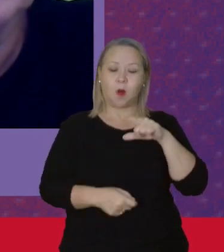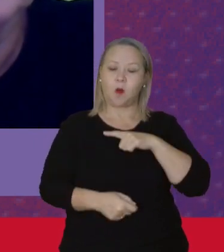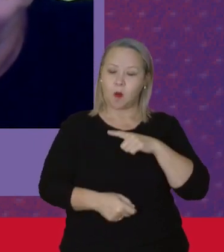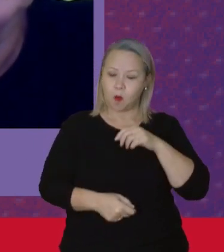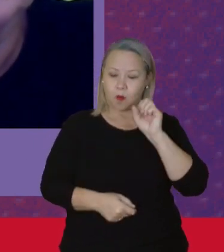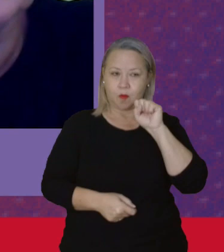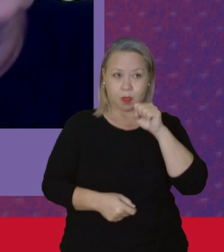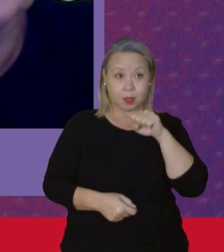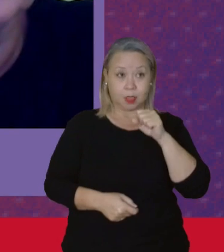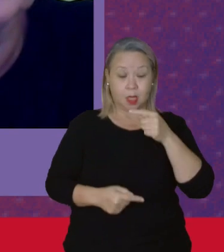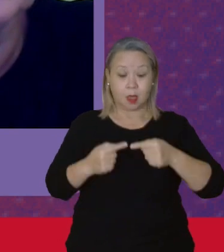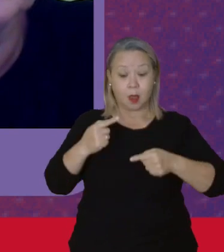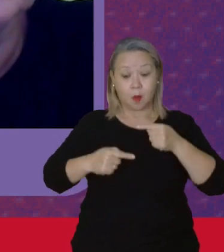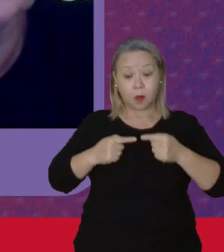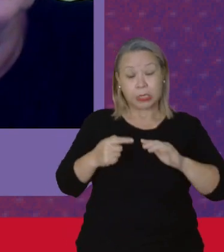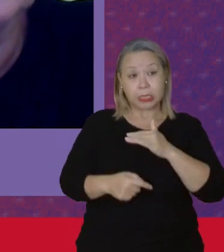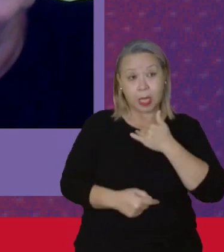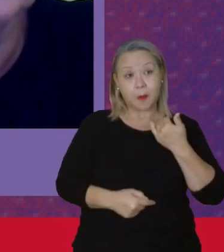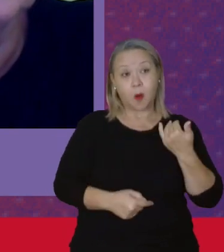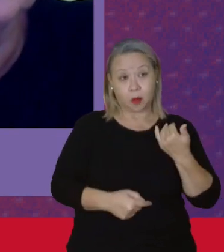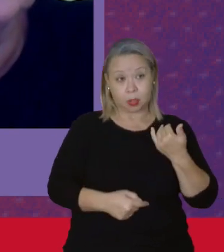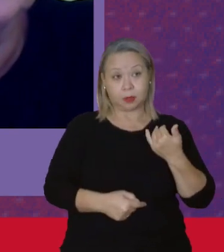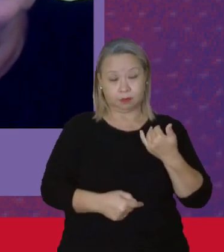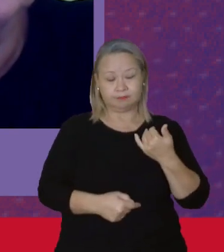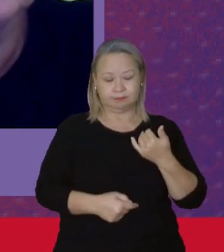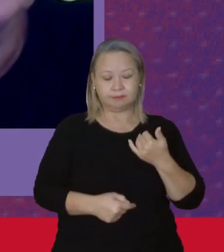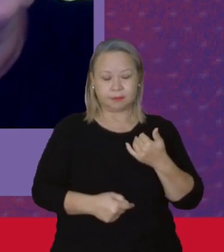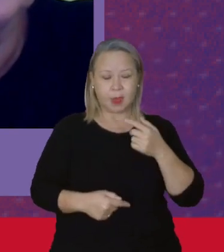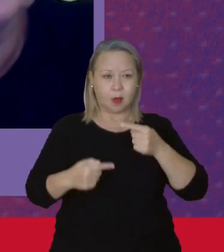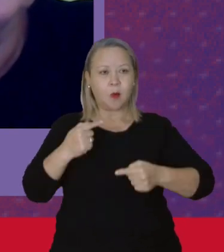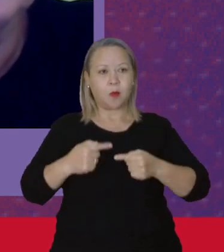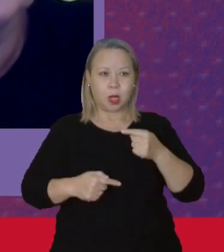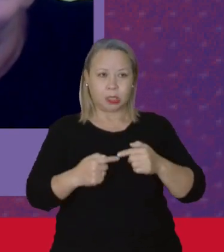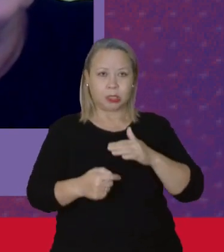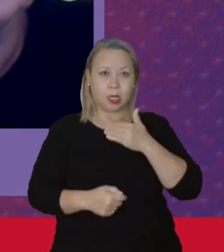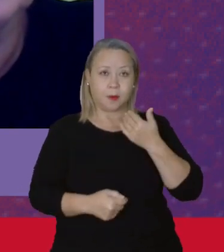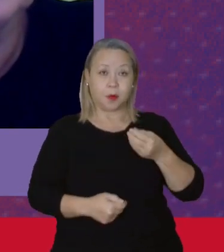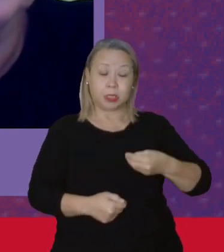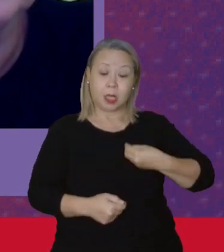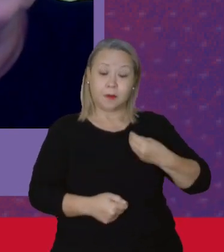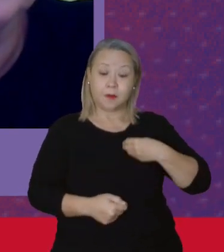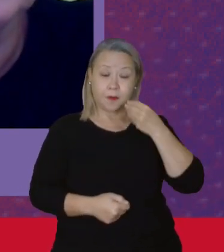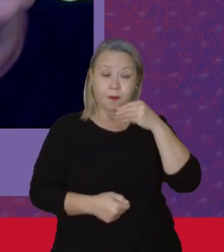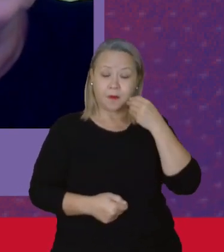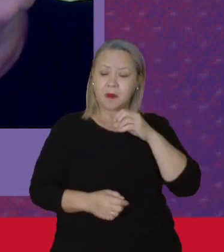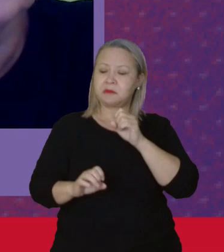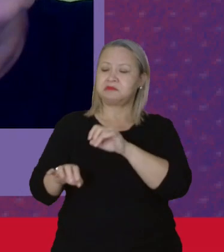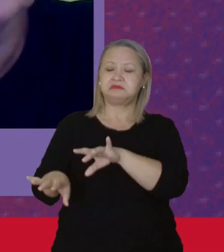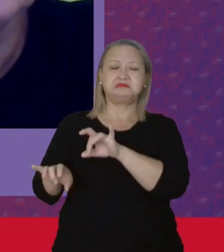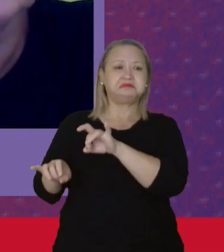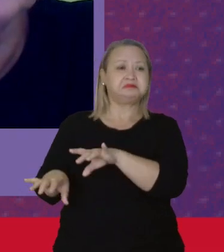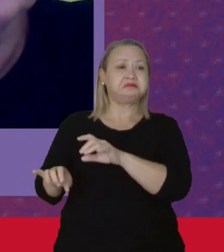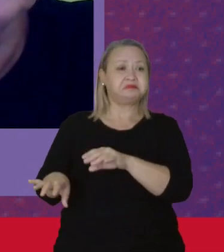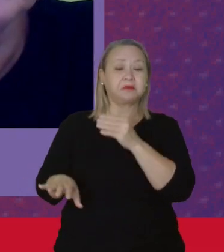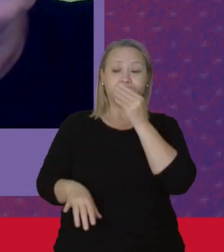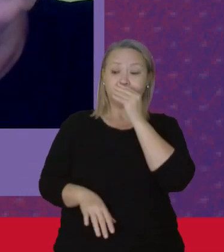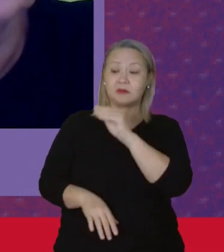mas é a política da morte mesmo, a necropolítica que a gente tem vivenciado. É a política do deixar morrer e do